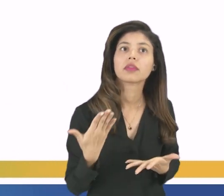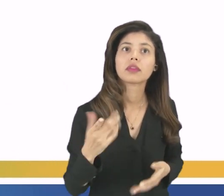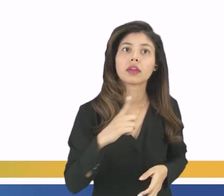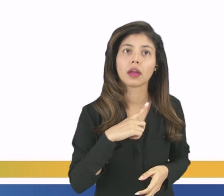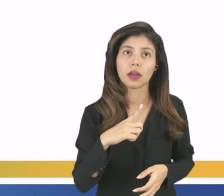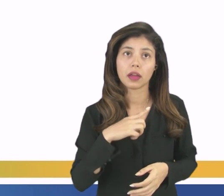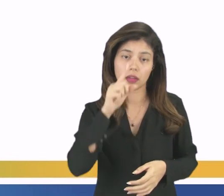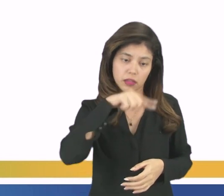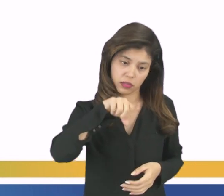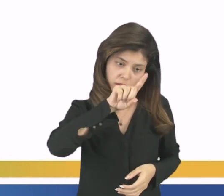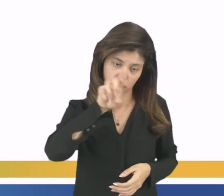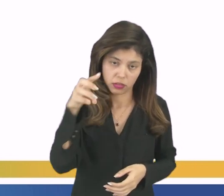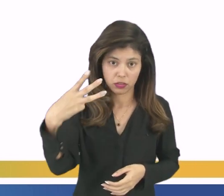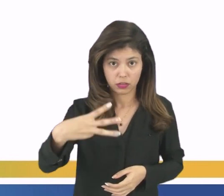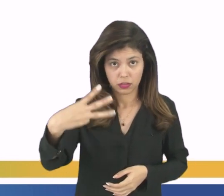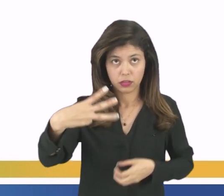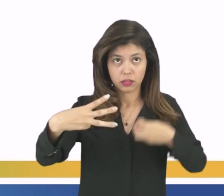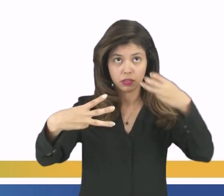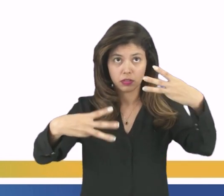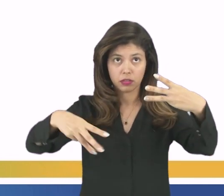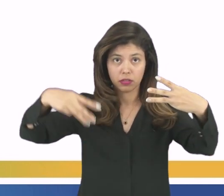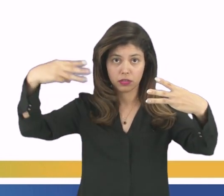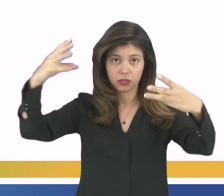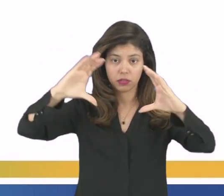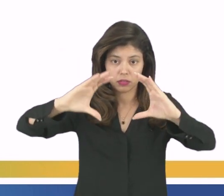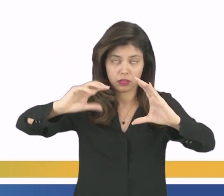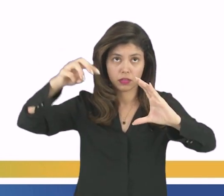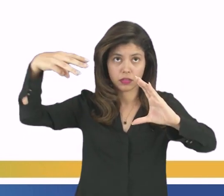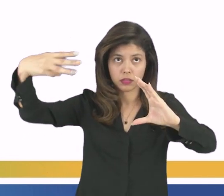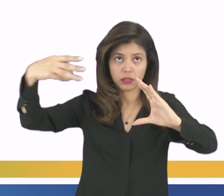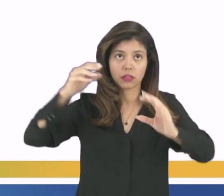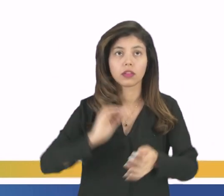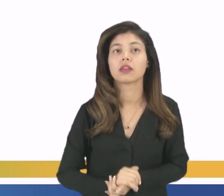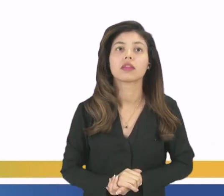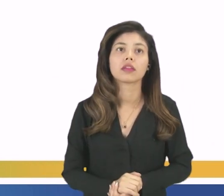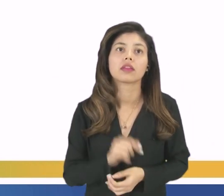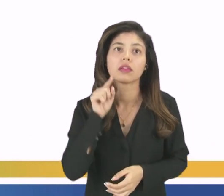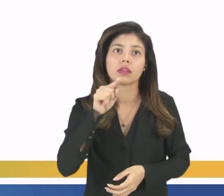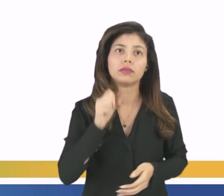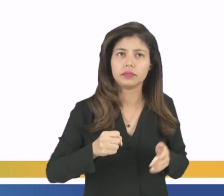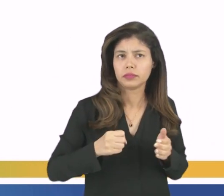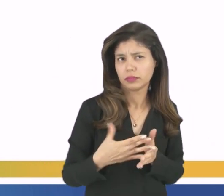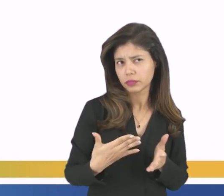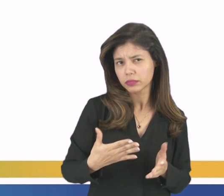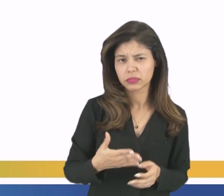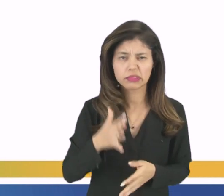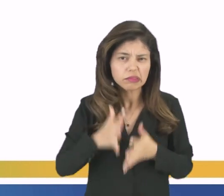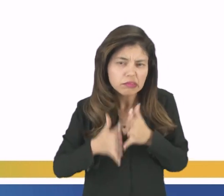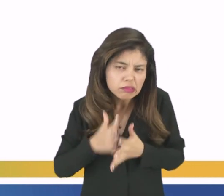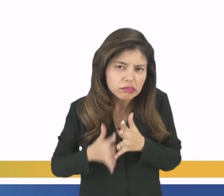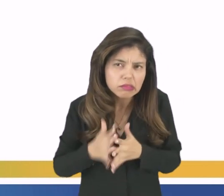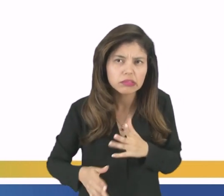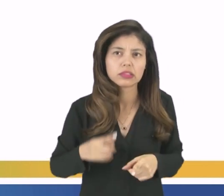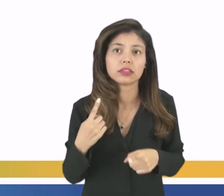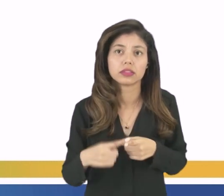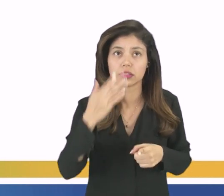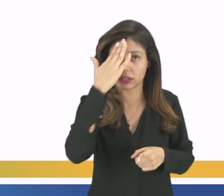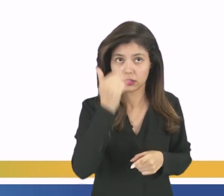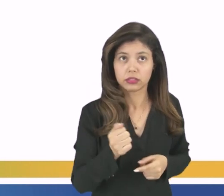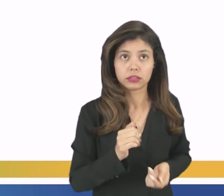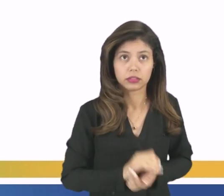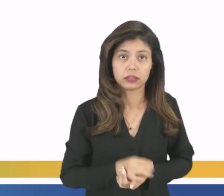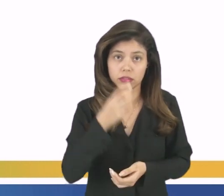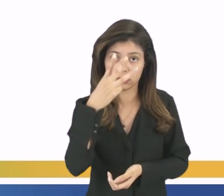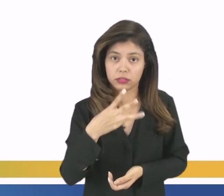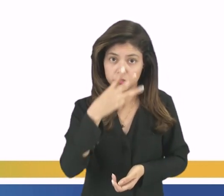pegar a raiz cúbica de 3, que é o raio elevado ao cubo. Aí aqui muita gente vai se complicar. Você sabe que o